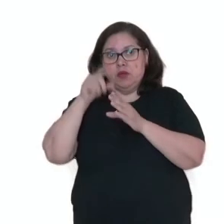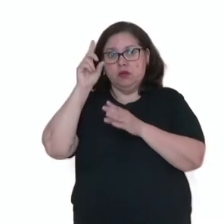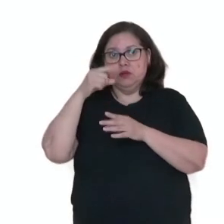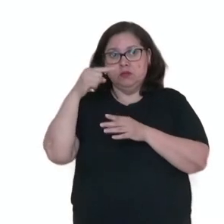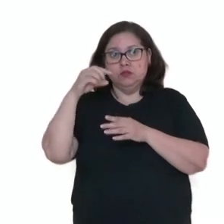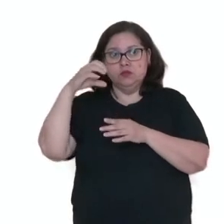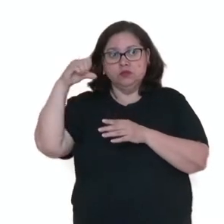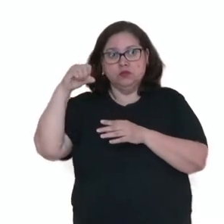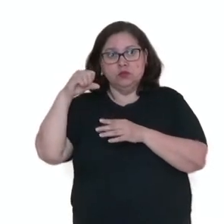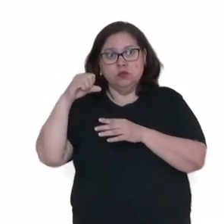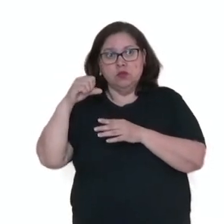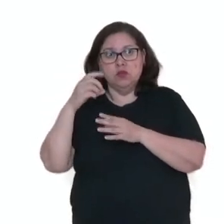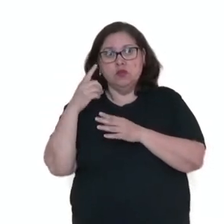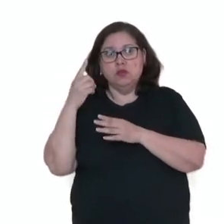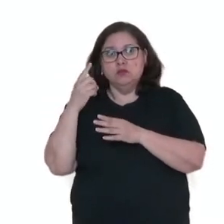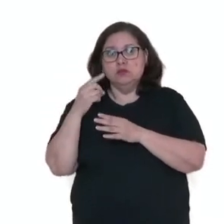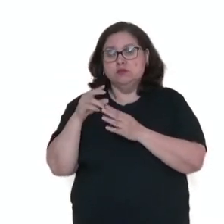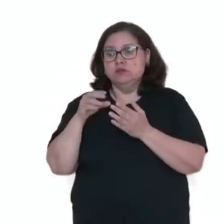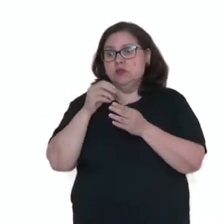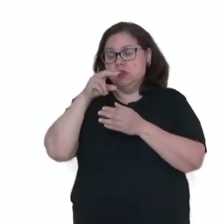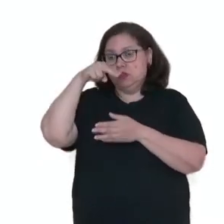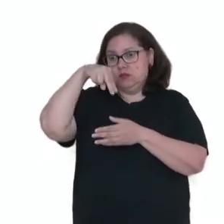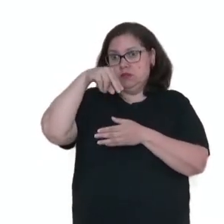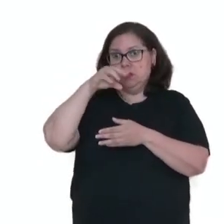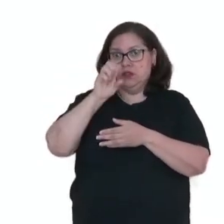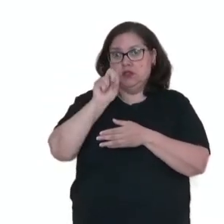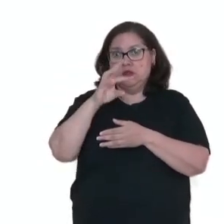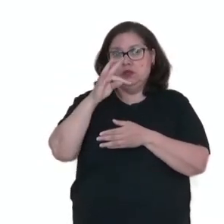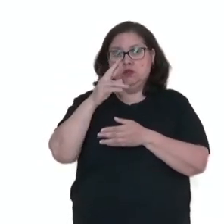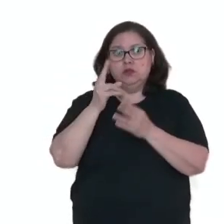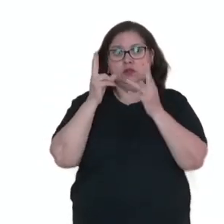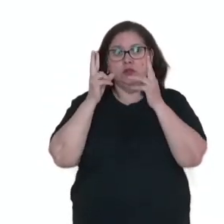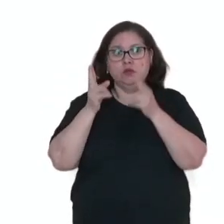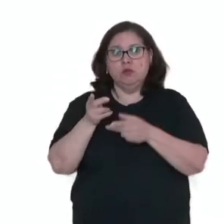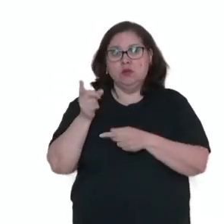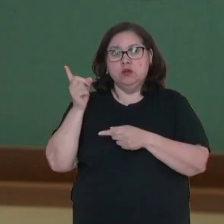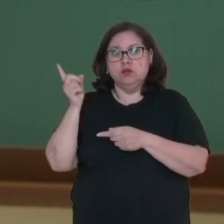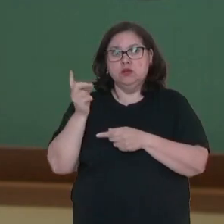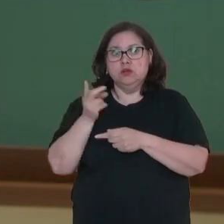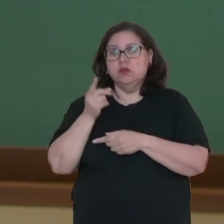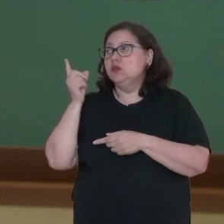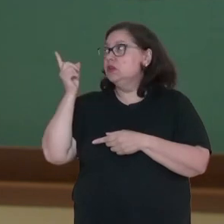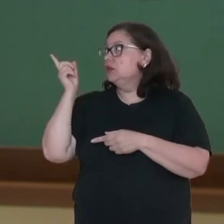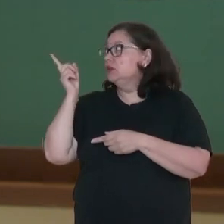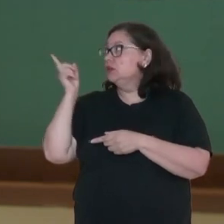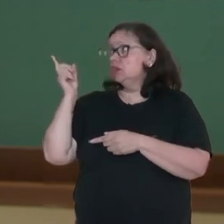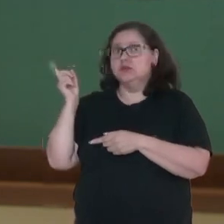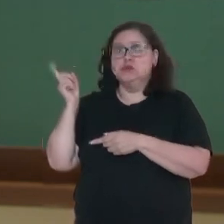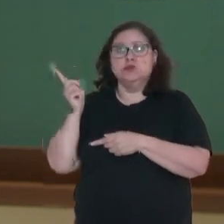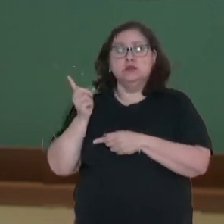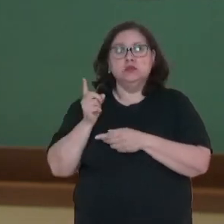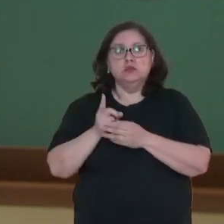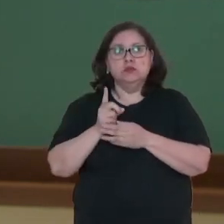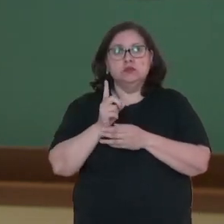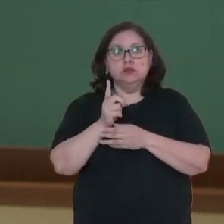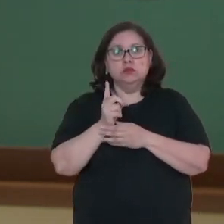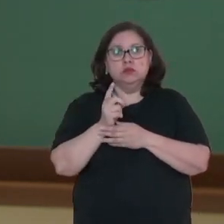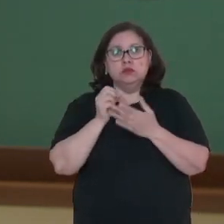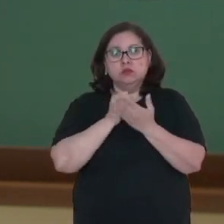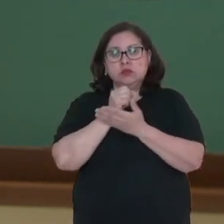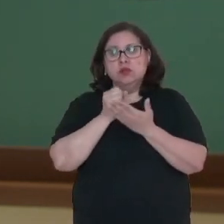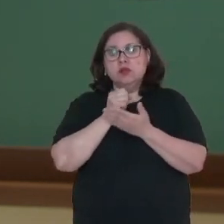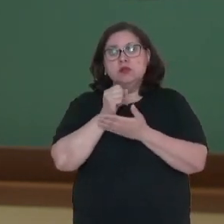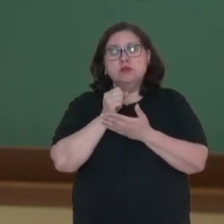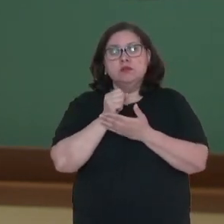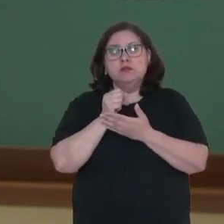9. Aqui, neutra também, porque são iguais. E aqui, professor, a concentração de OH-